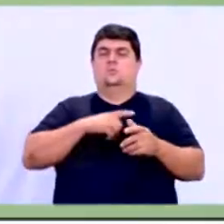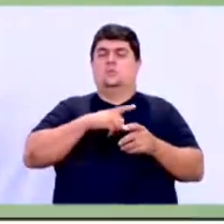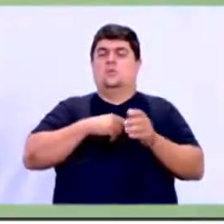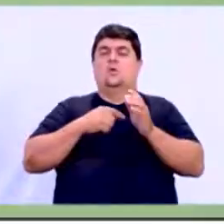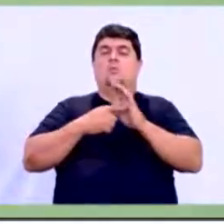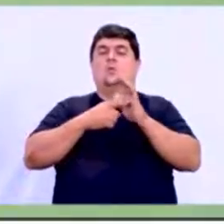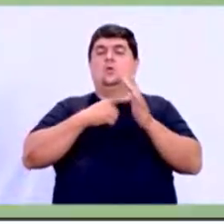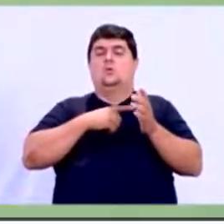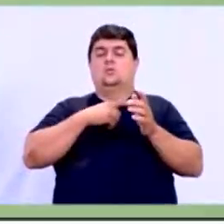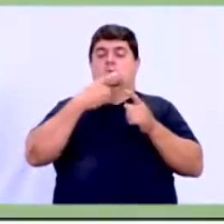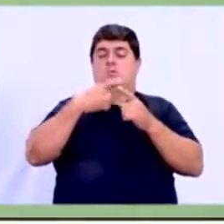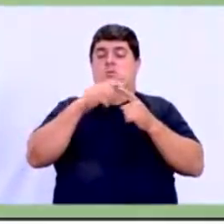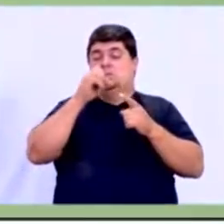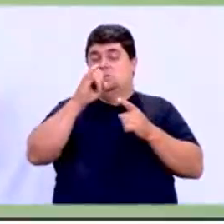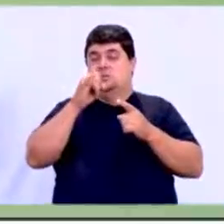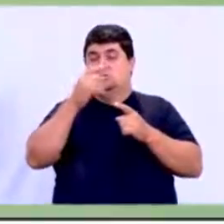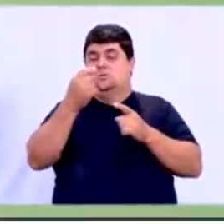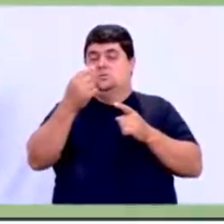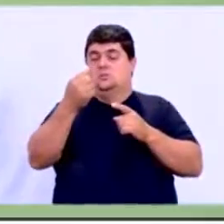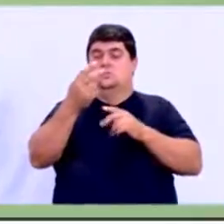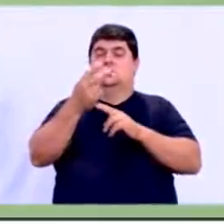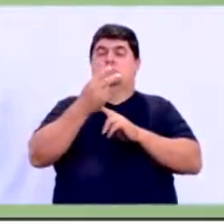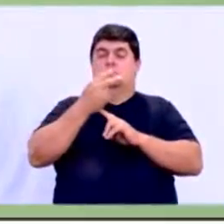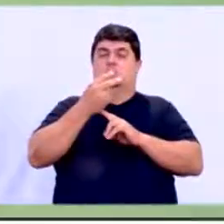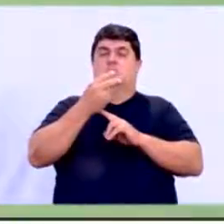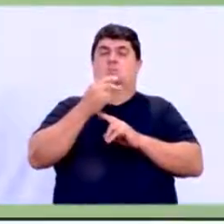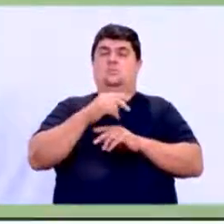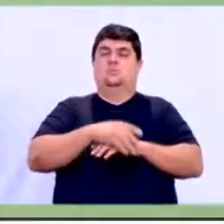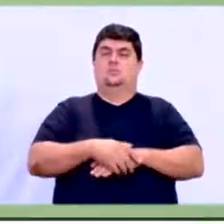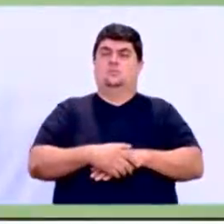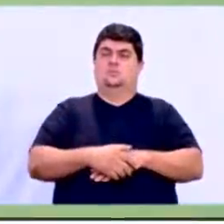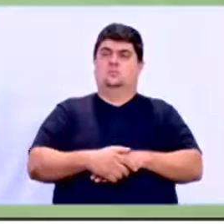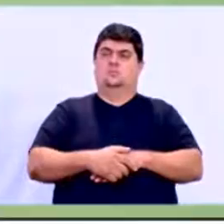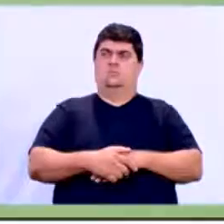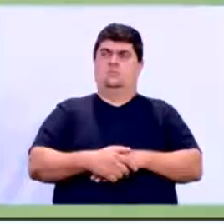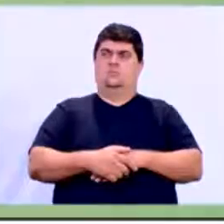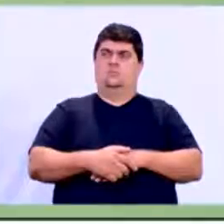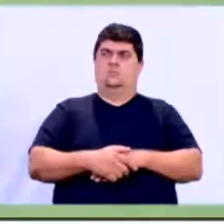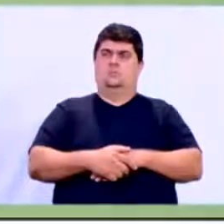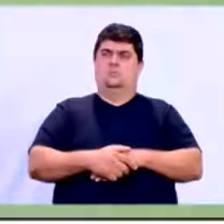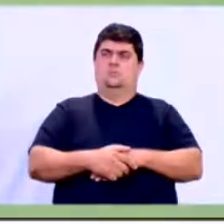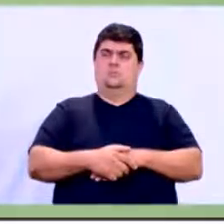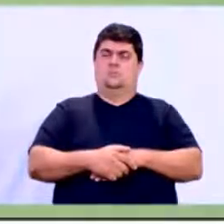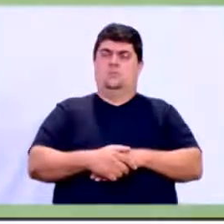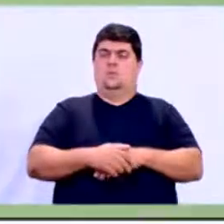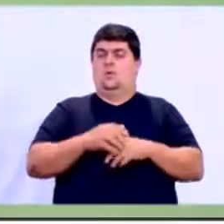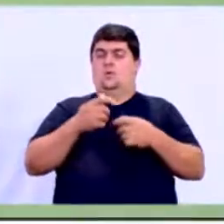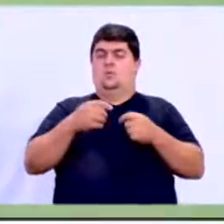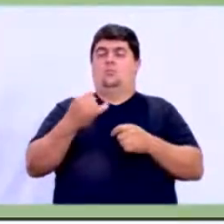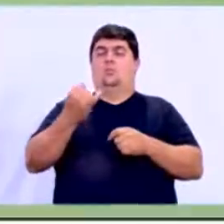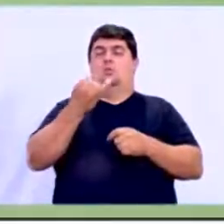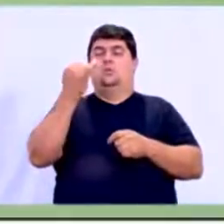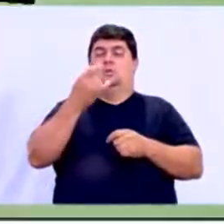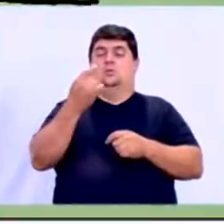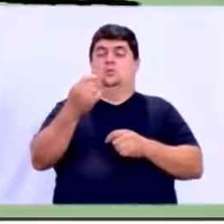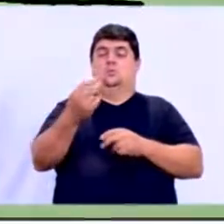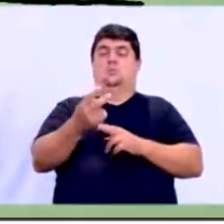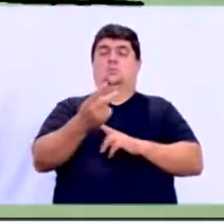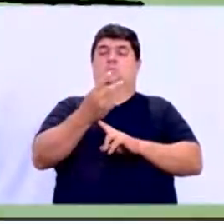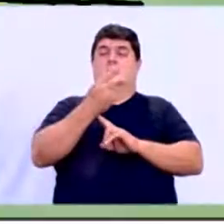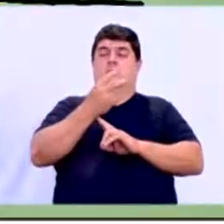a viabilidade ou não do negócio. A necessidade de financiamento. Na ausência